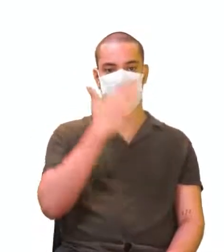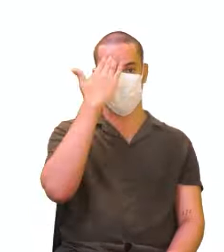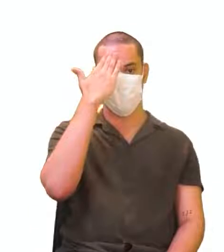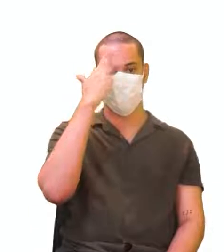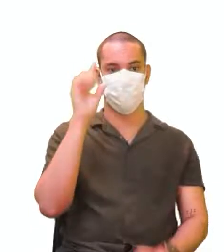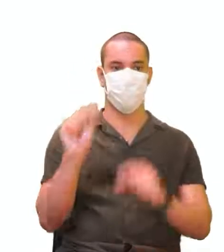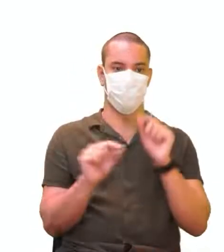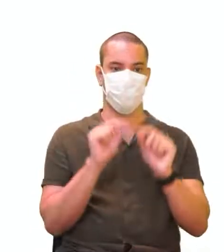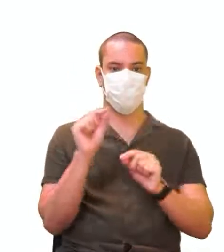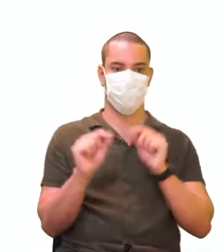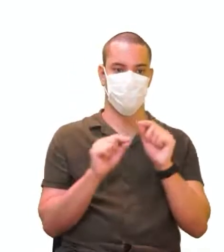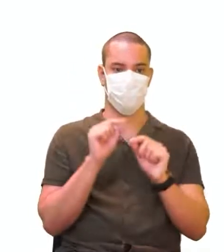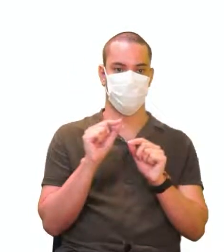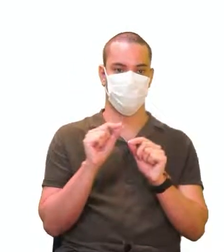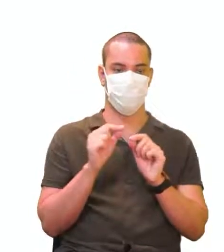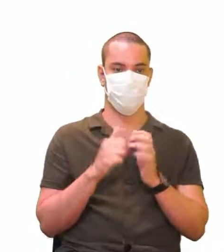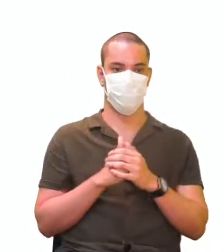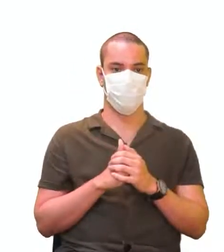tem